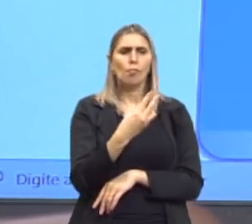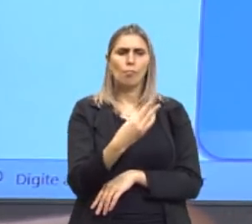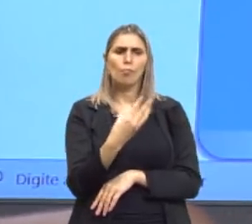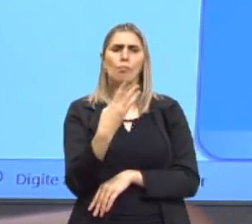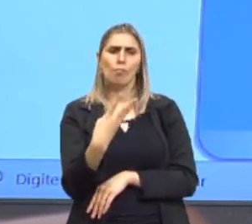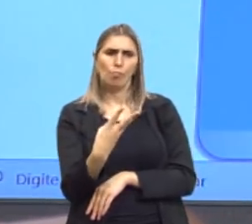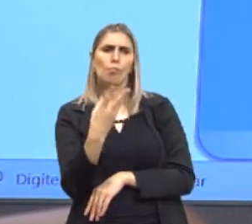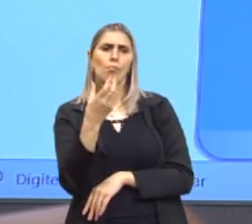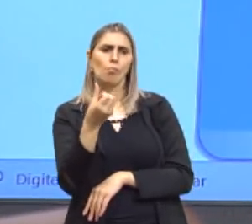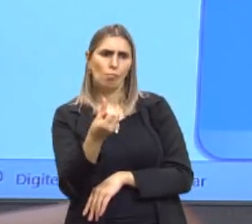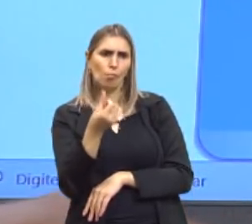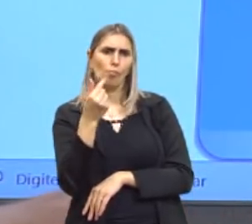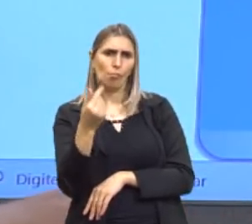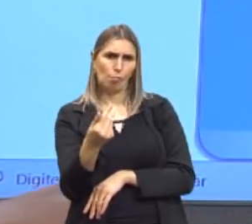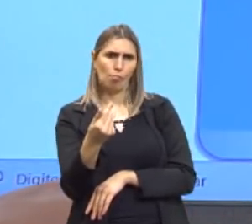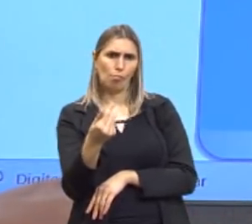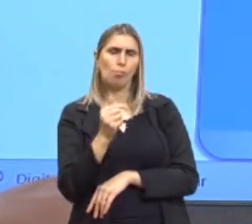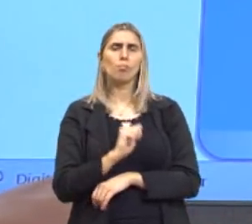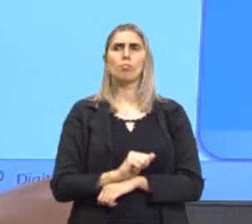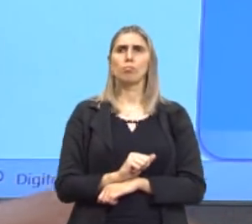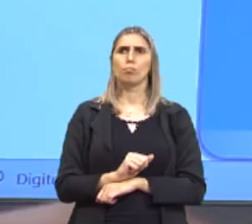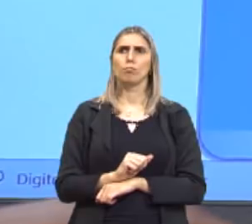4, 5, 6, 7,